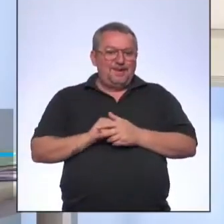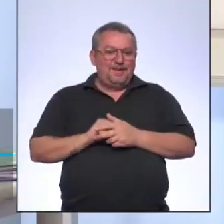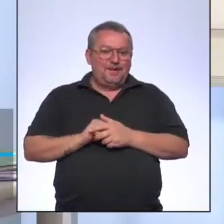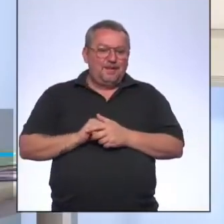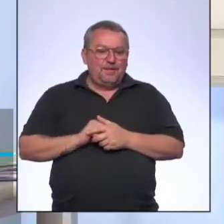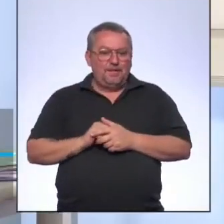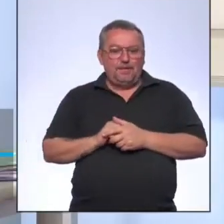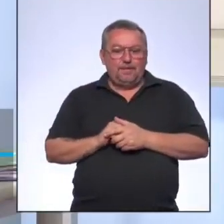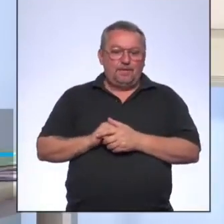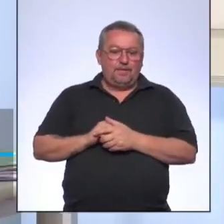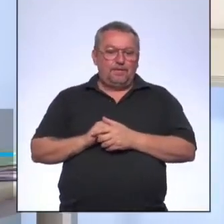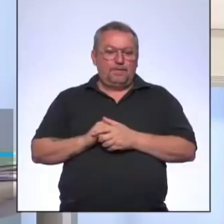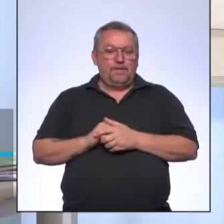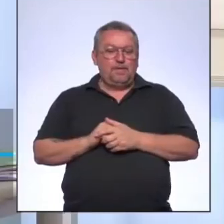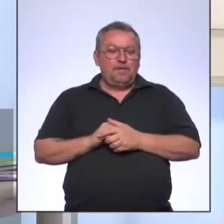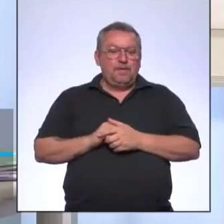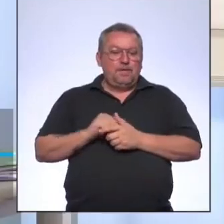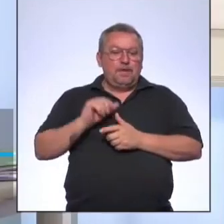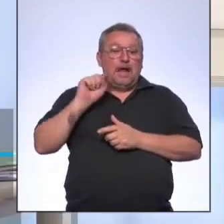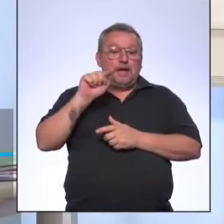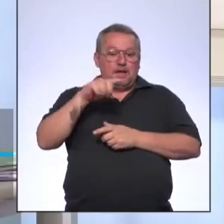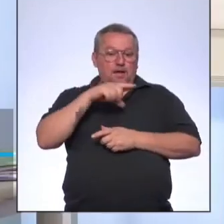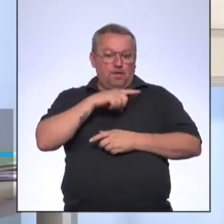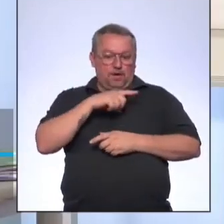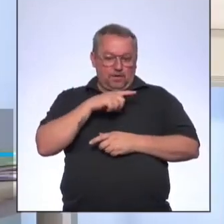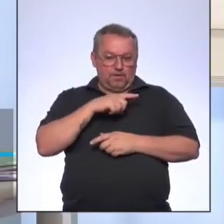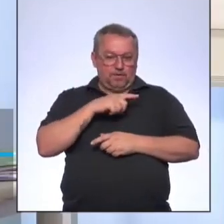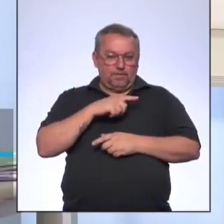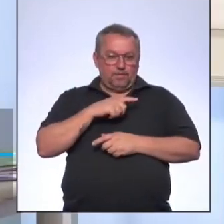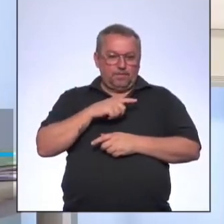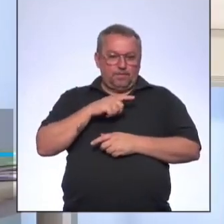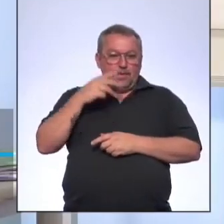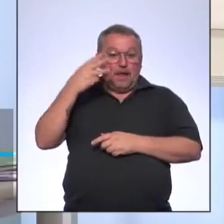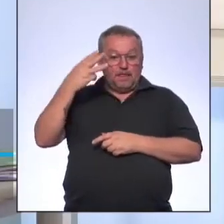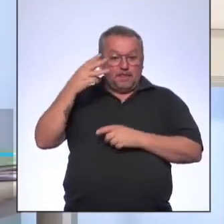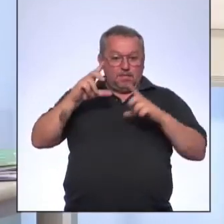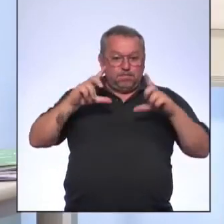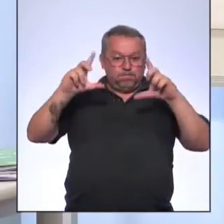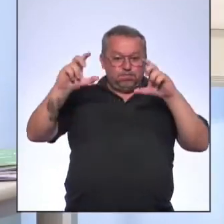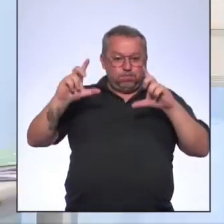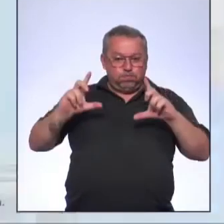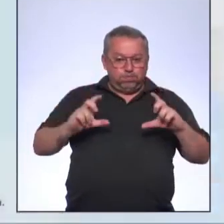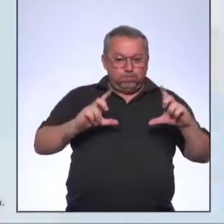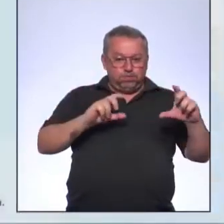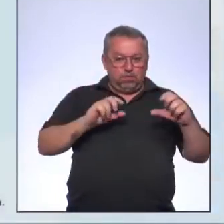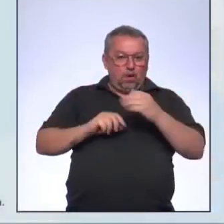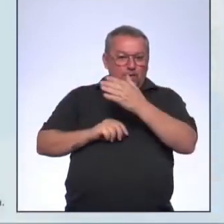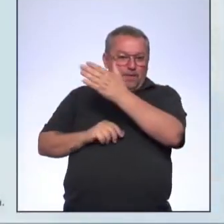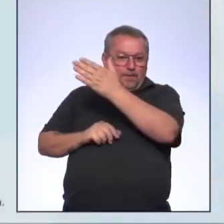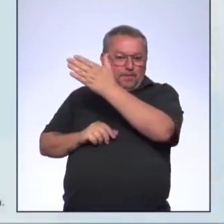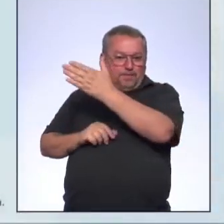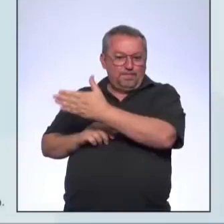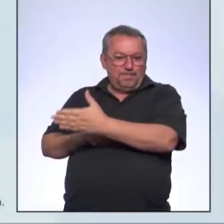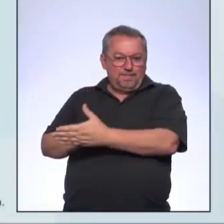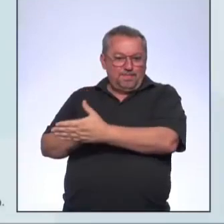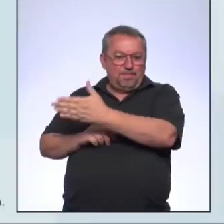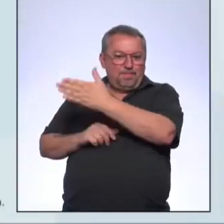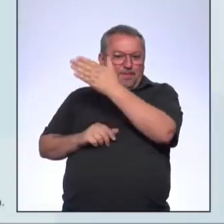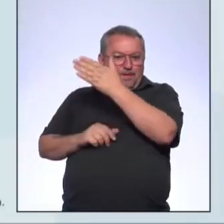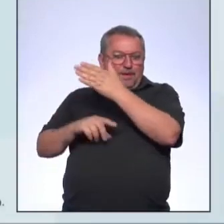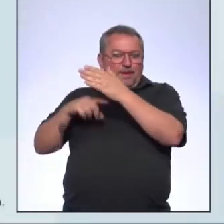lá. Aqui, nós vamos pôr 3 imagens no Flipchart. Essas imagens, elas